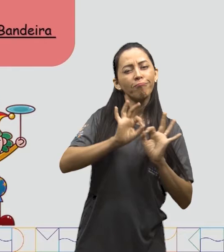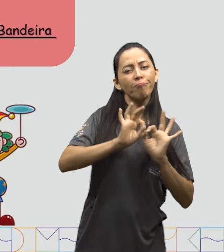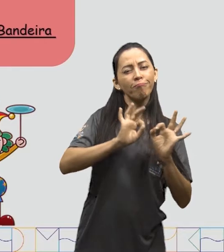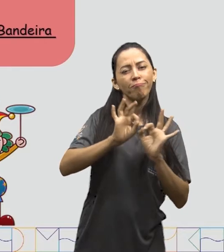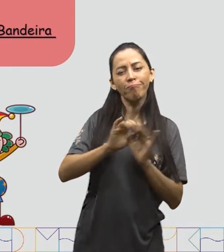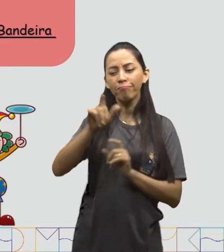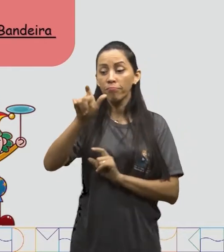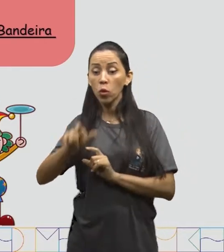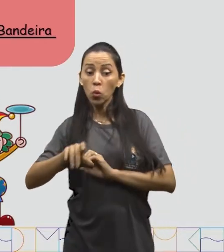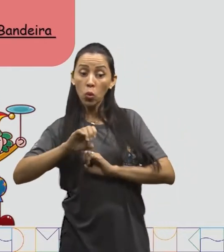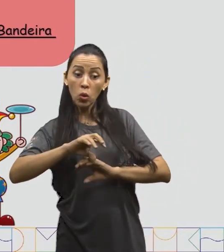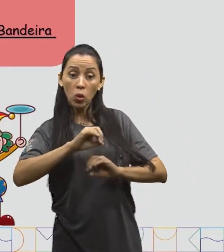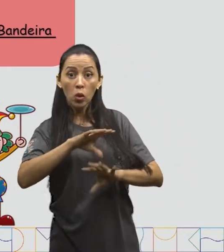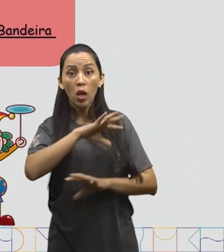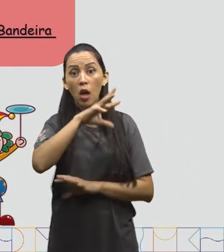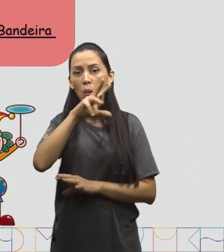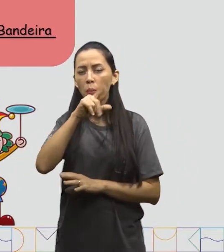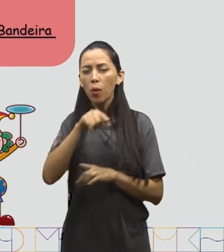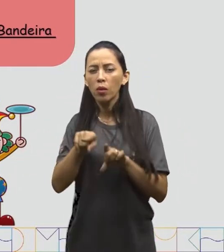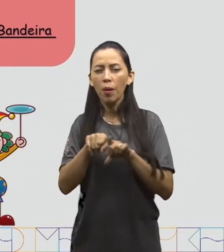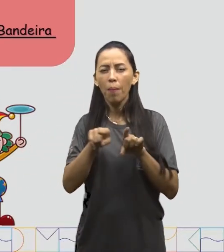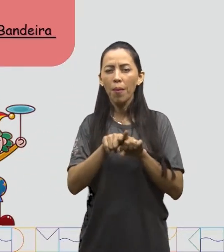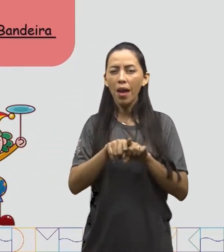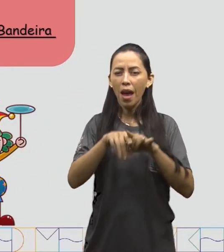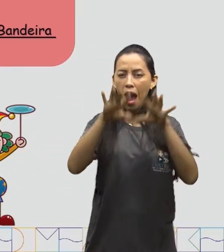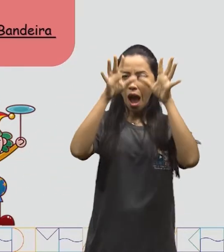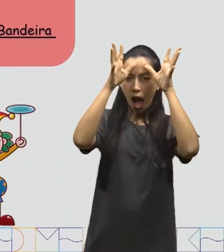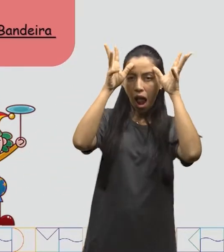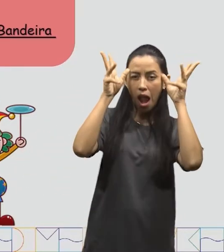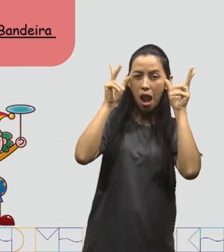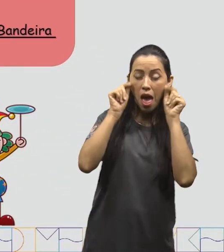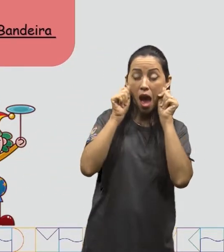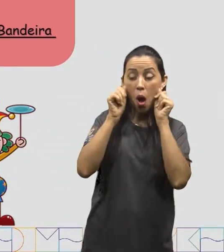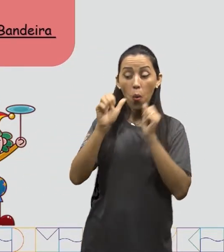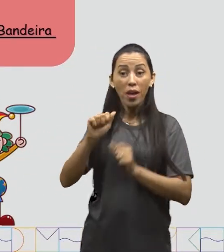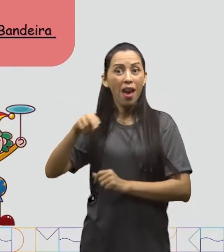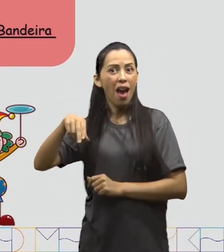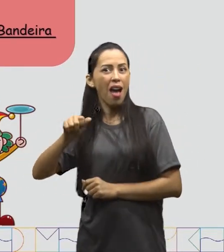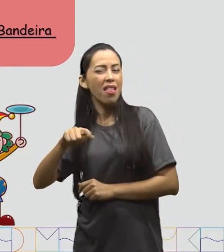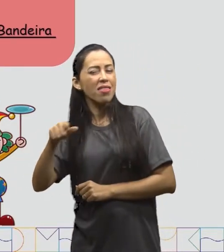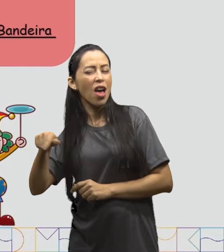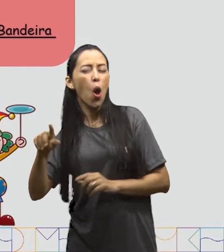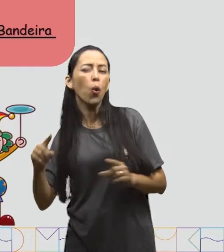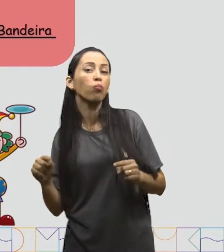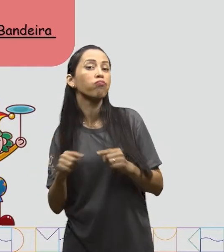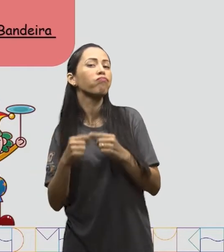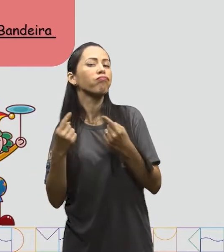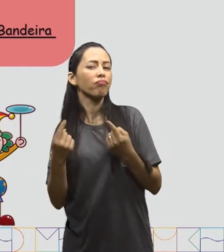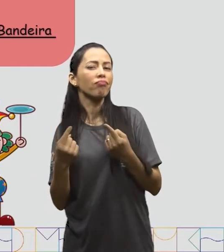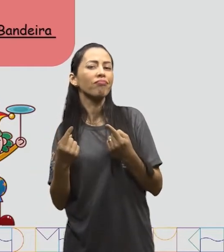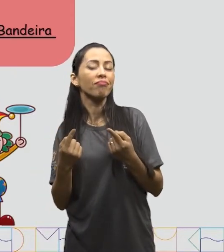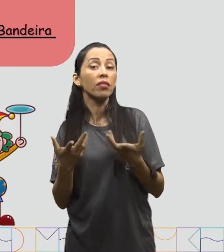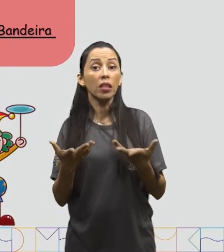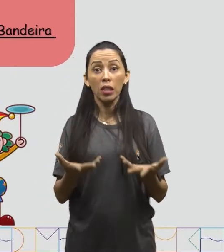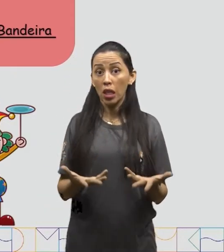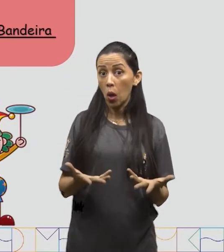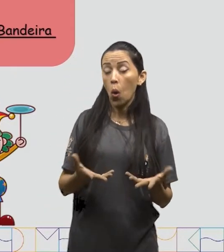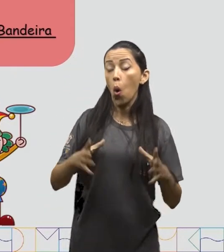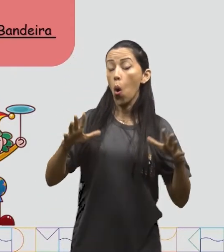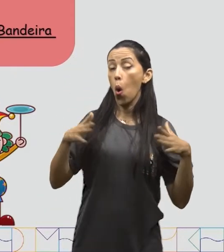e domadores, anão e leão, fantasia e dia, função e